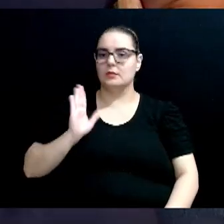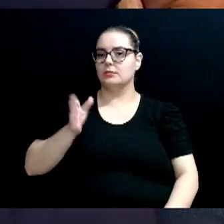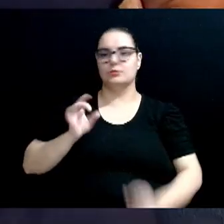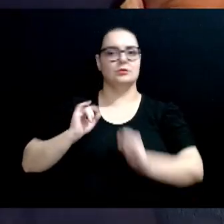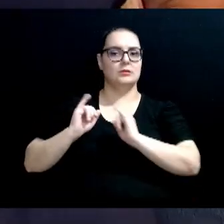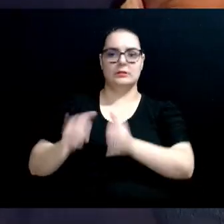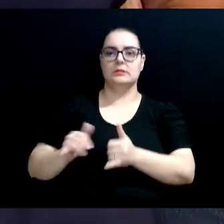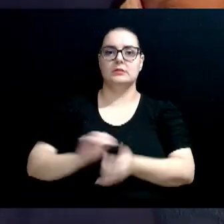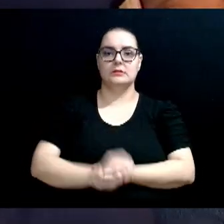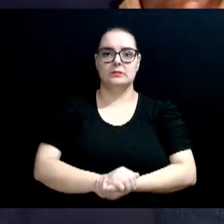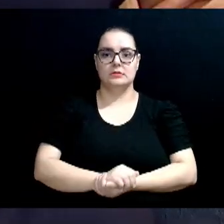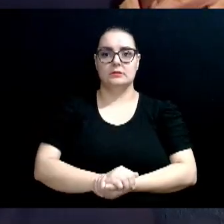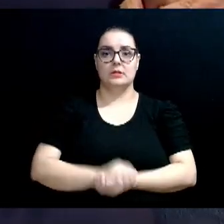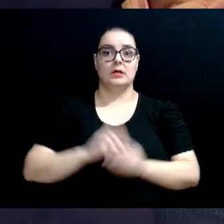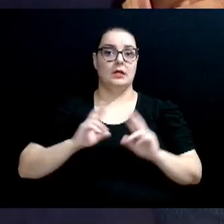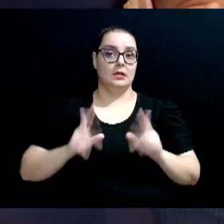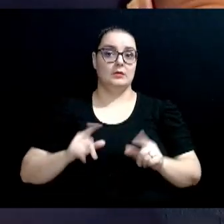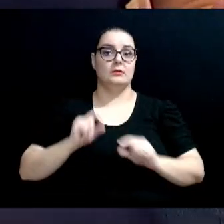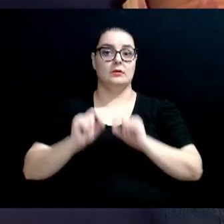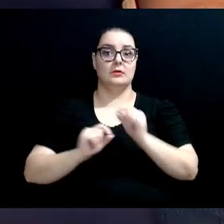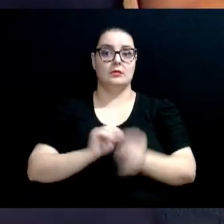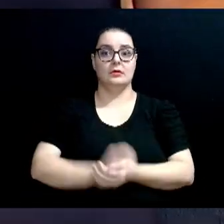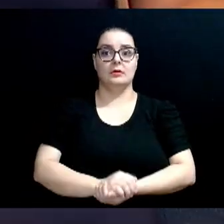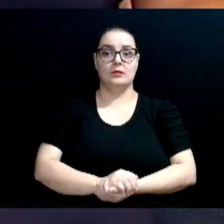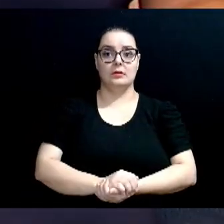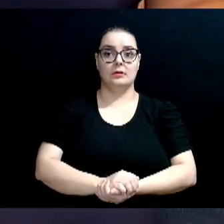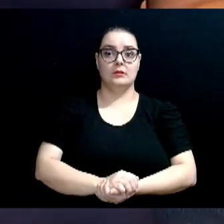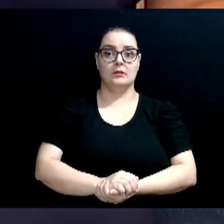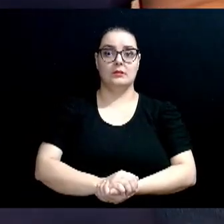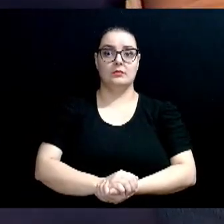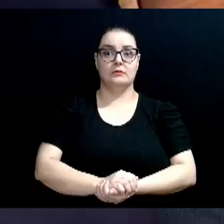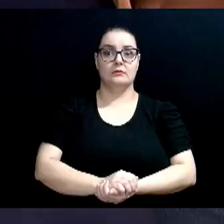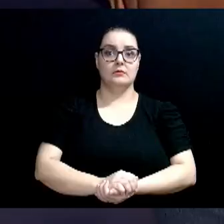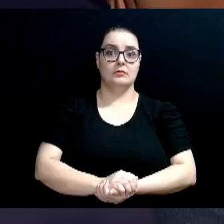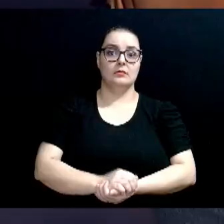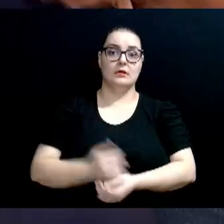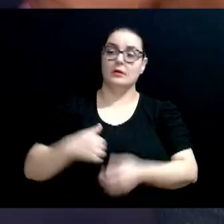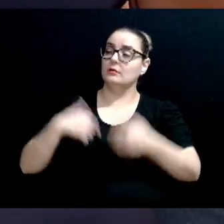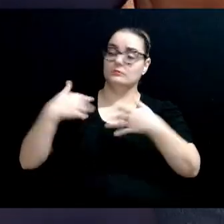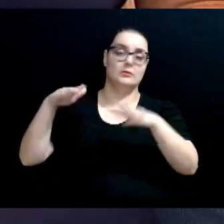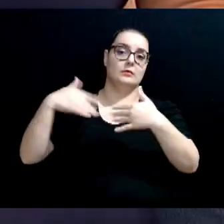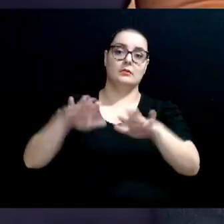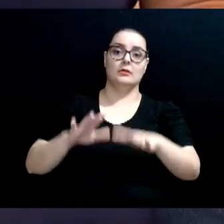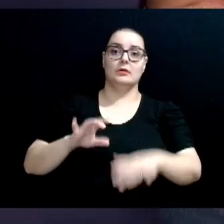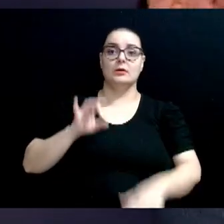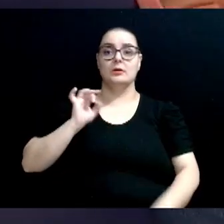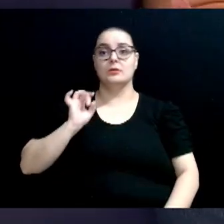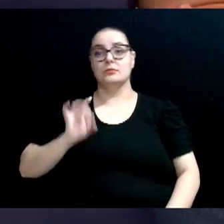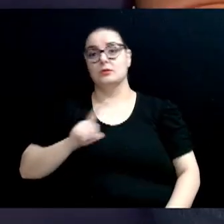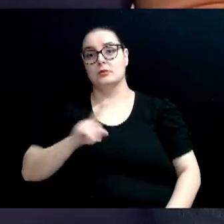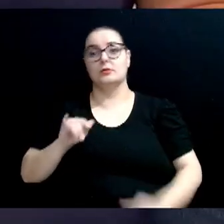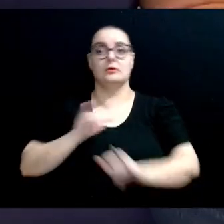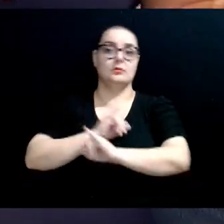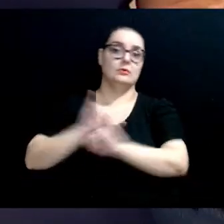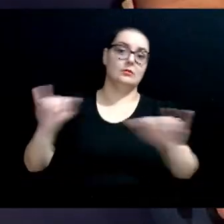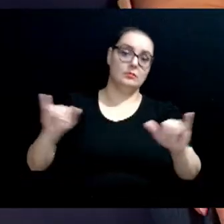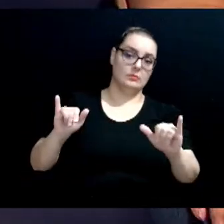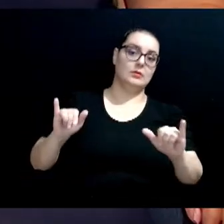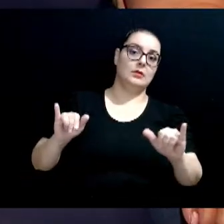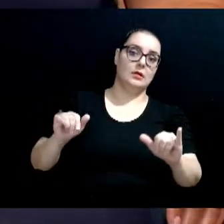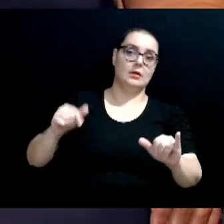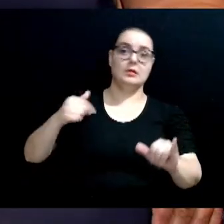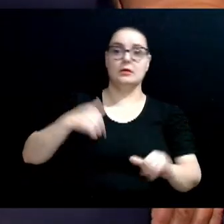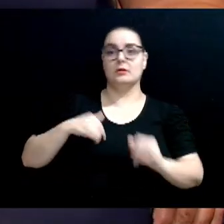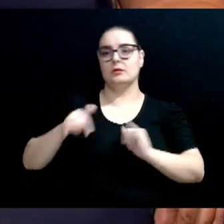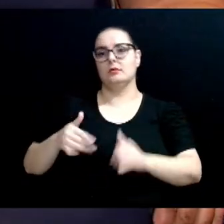desistido. Sim. A diferença é, eu vou levar. Uhum. Eu só não vou comunicar que eu desisti. No